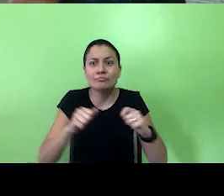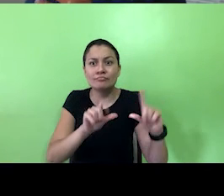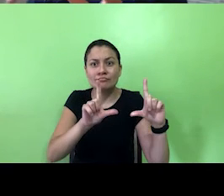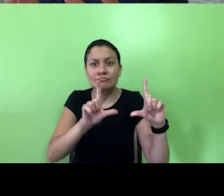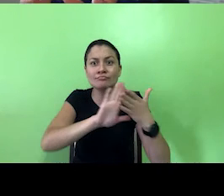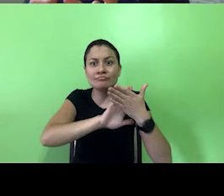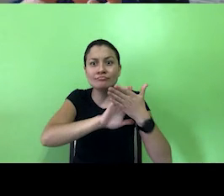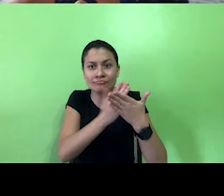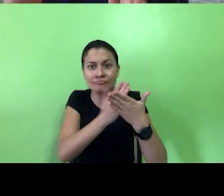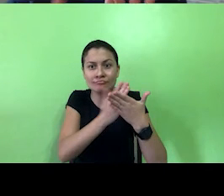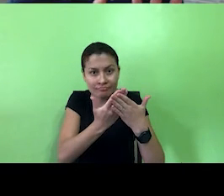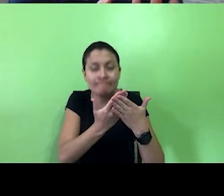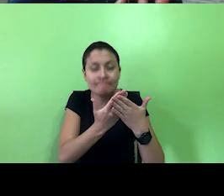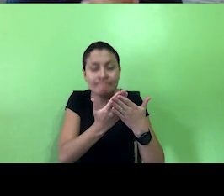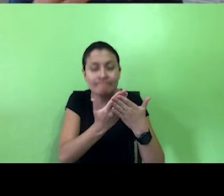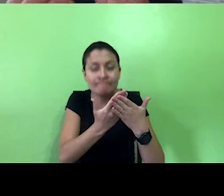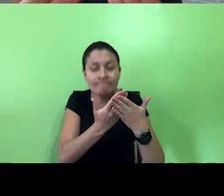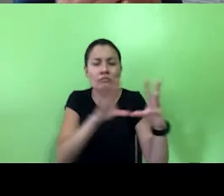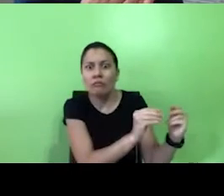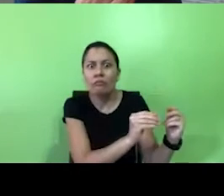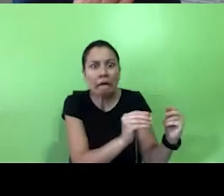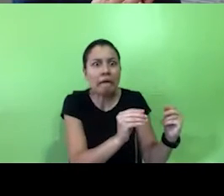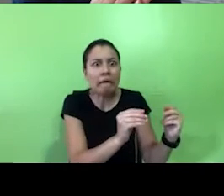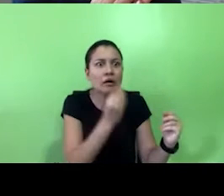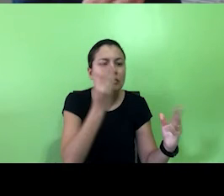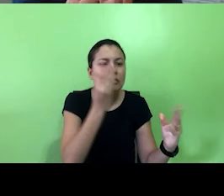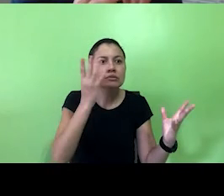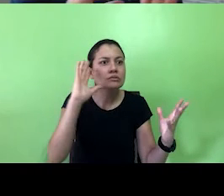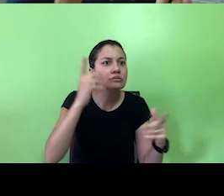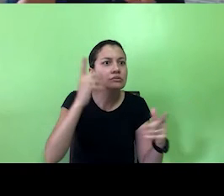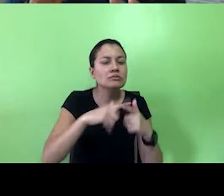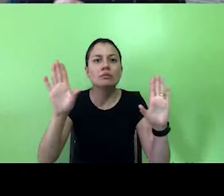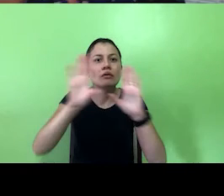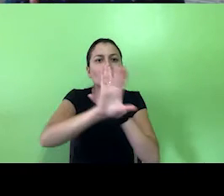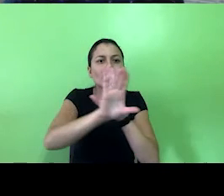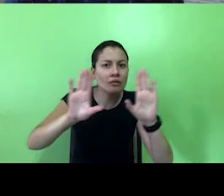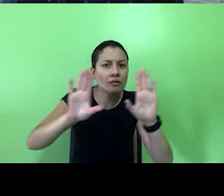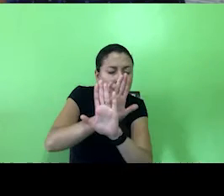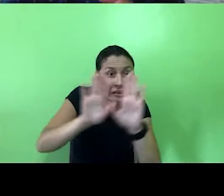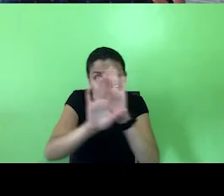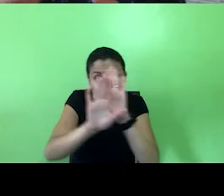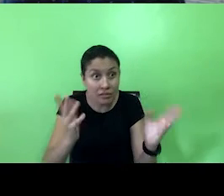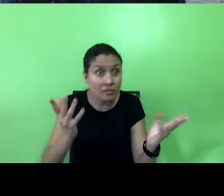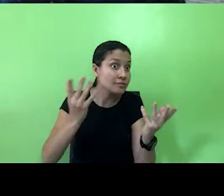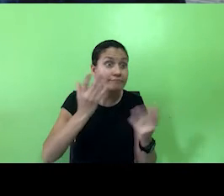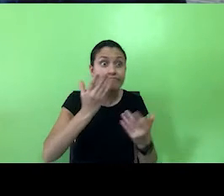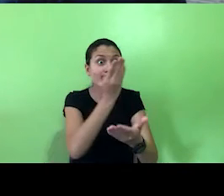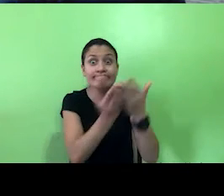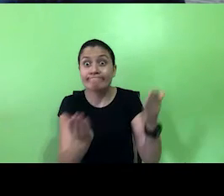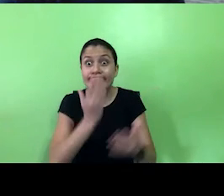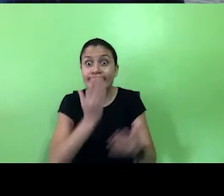intérprete. Às vezes essa janela fugia porque alguma coisa sobrepunha a outra e a gente acabava perdendo um pouco